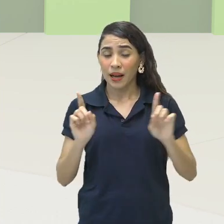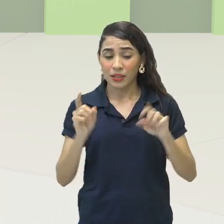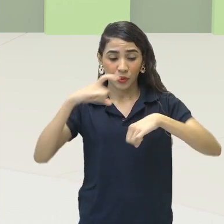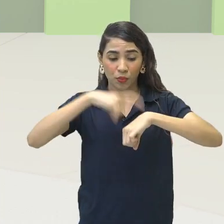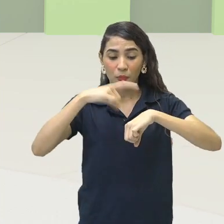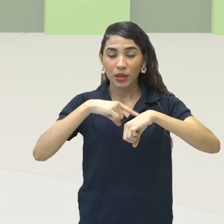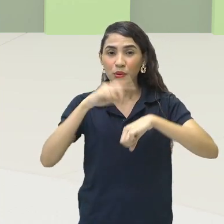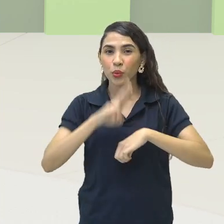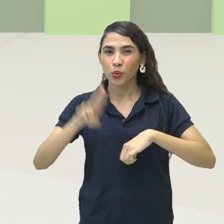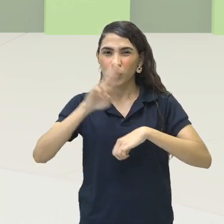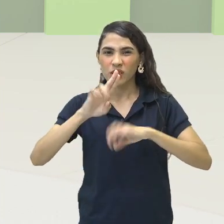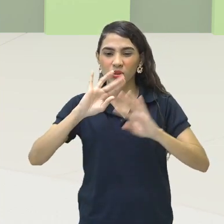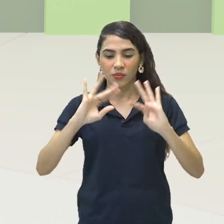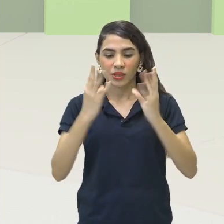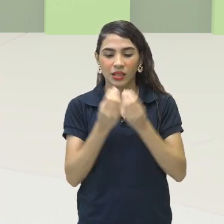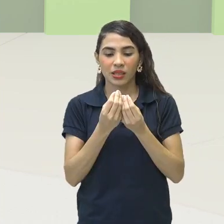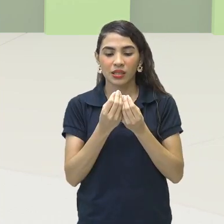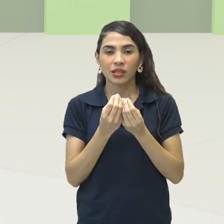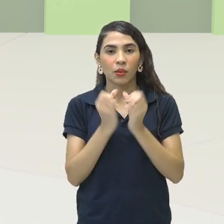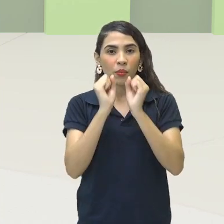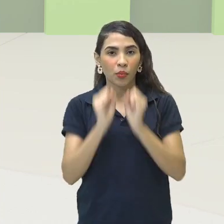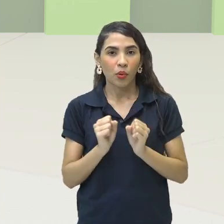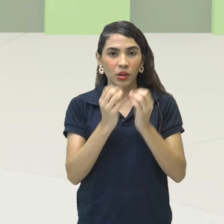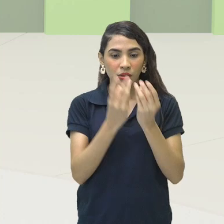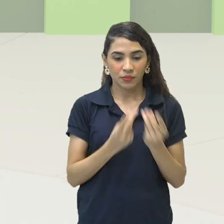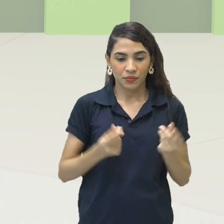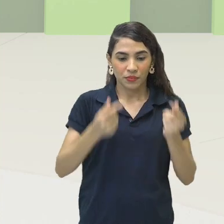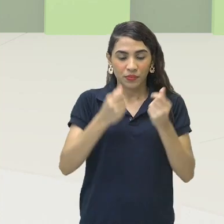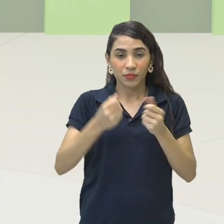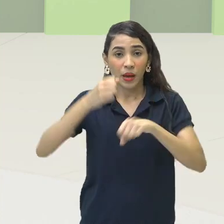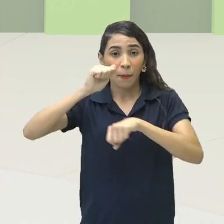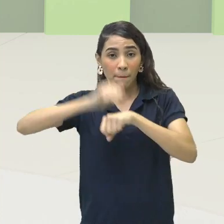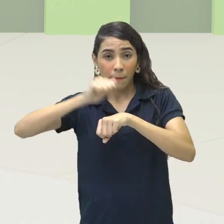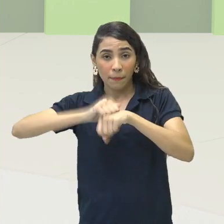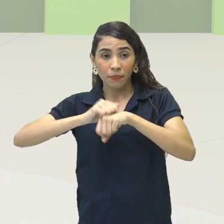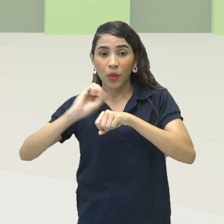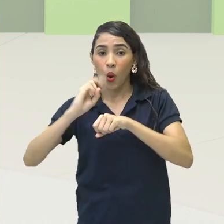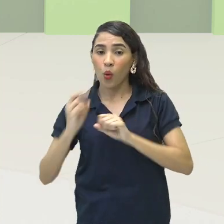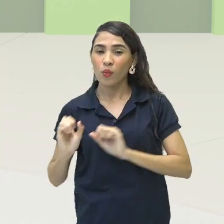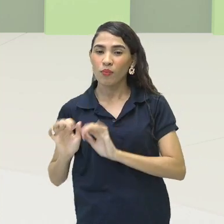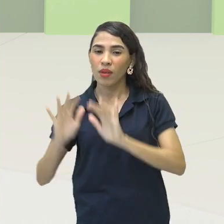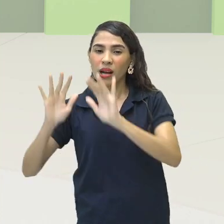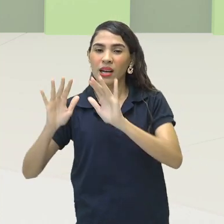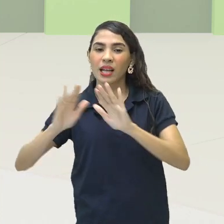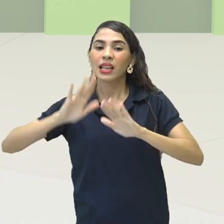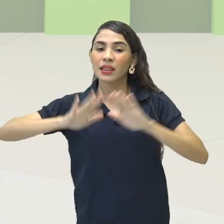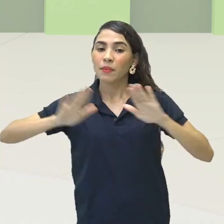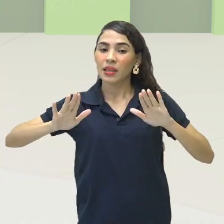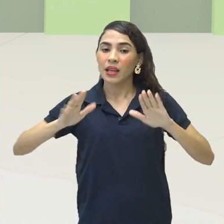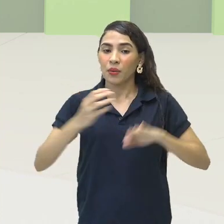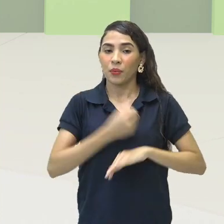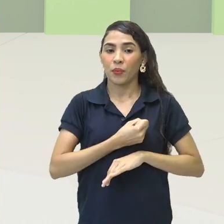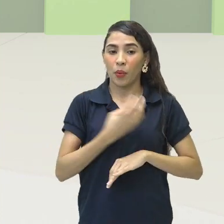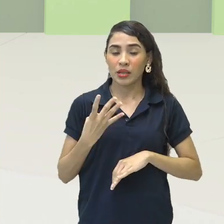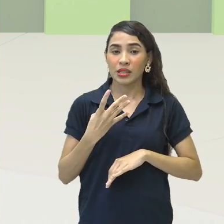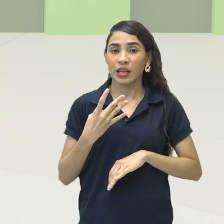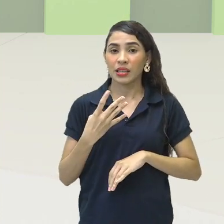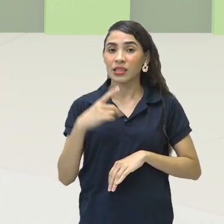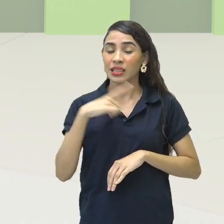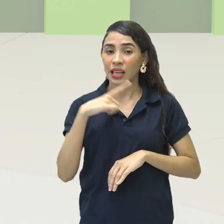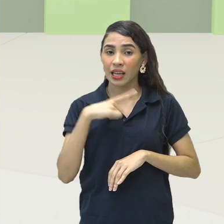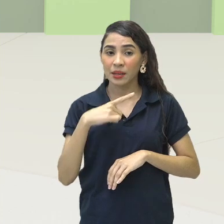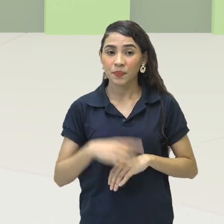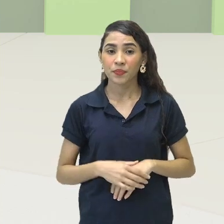essas substâncias, que elas podem ser sólidas, líquidas ou gasosas, dependendo ali da quantidade que nós temos